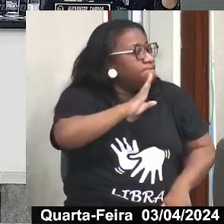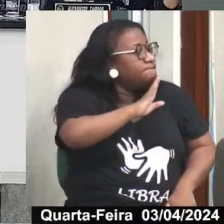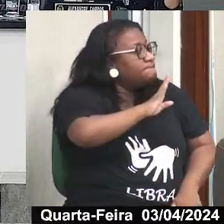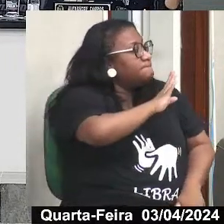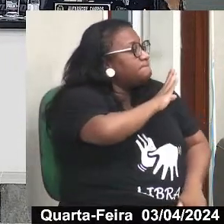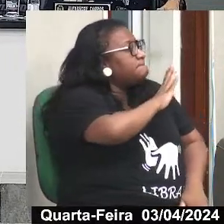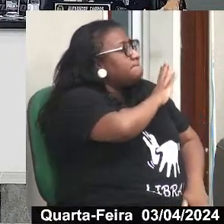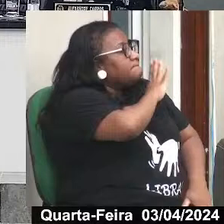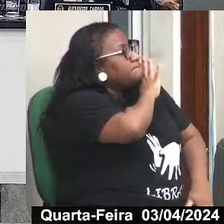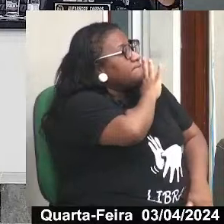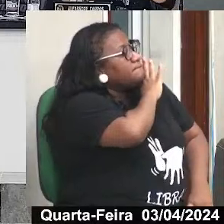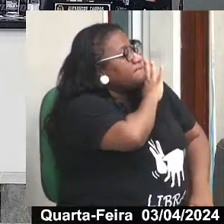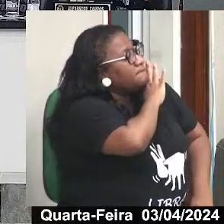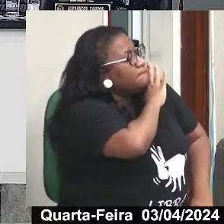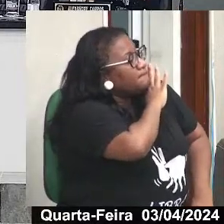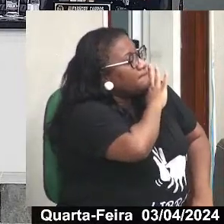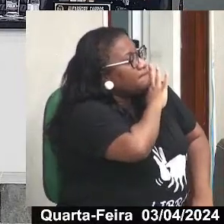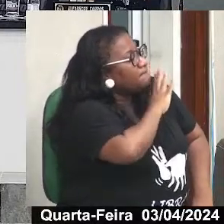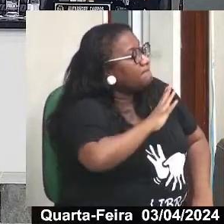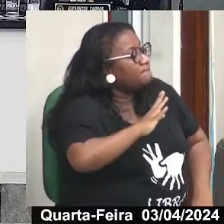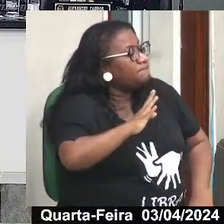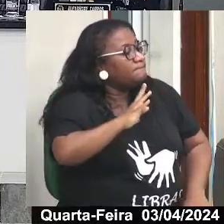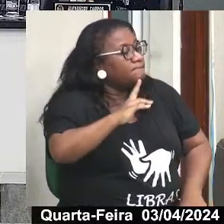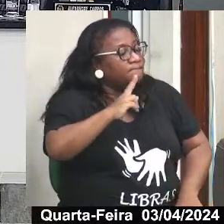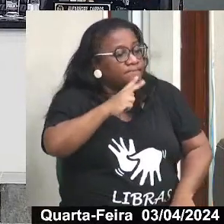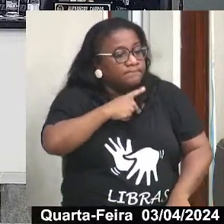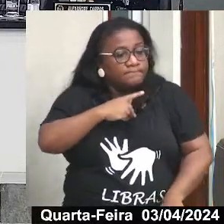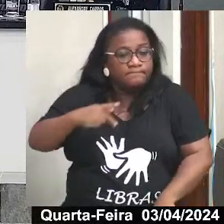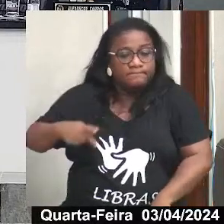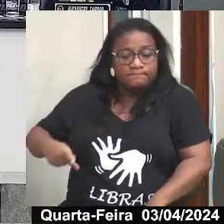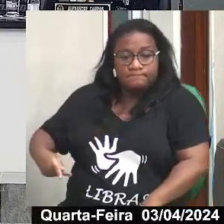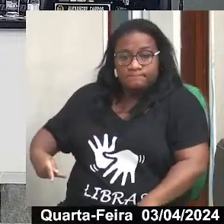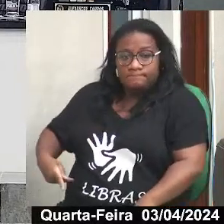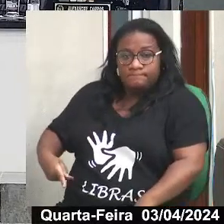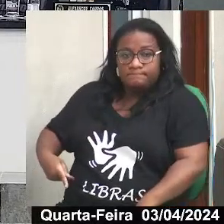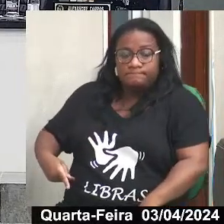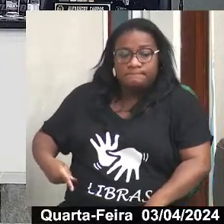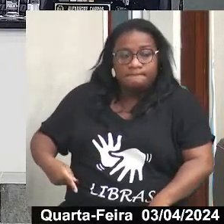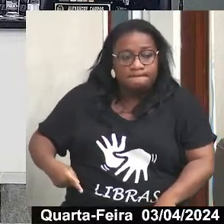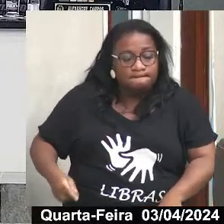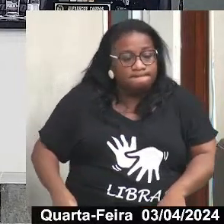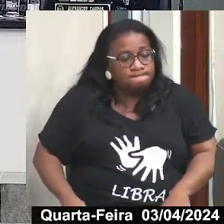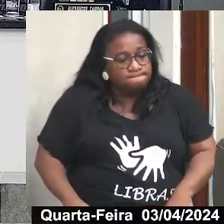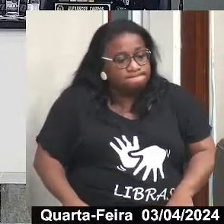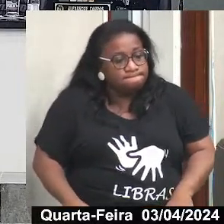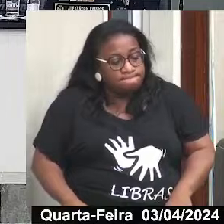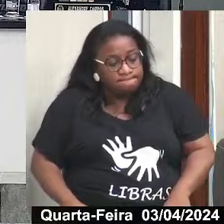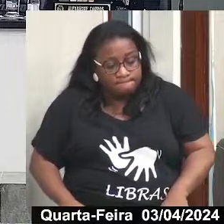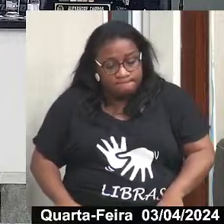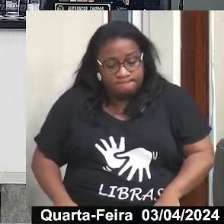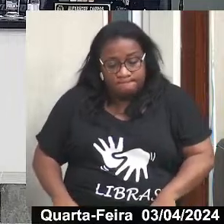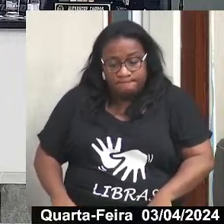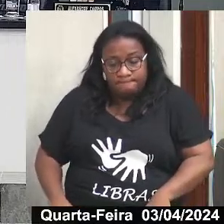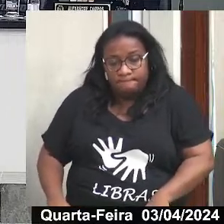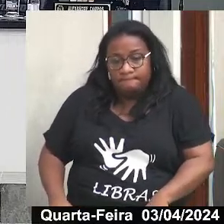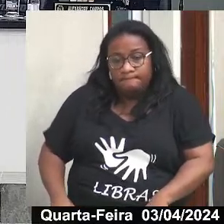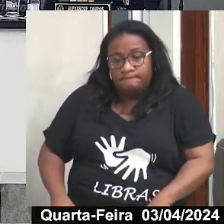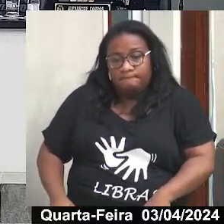Henrique. Com a palavra, vereador Abidan Henrique. Presidente, posso usar a tribuna, por favor? Concedido. Muito obrigado.